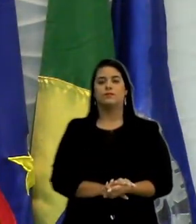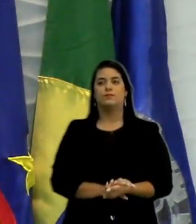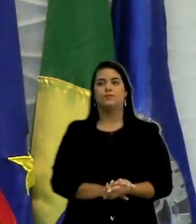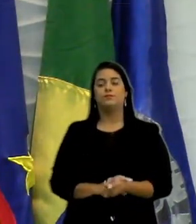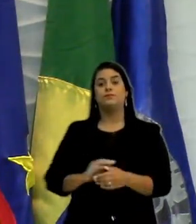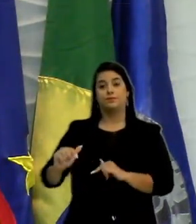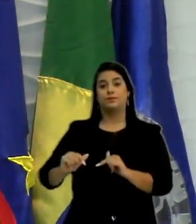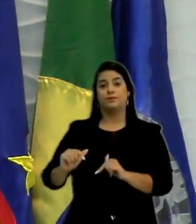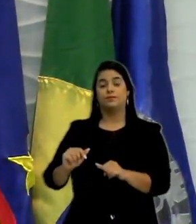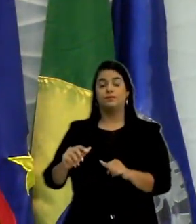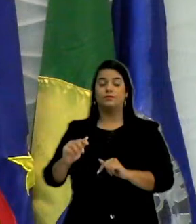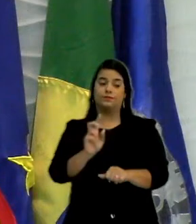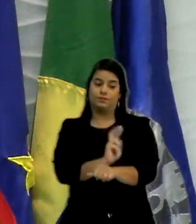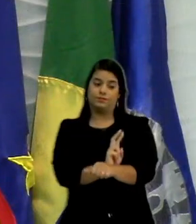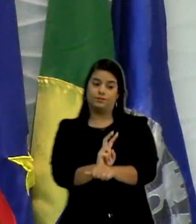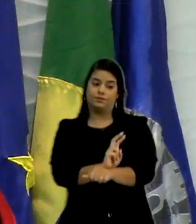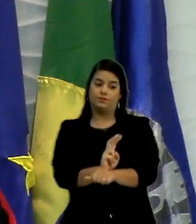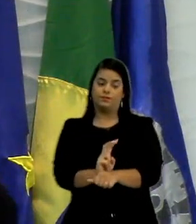Trabalha lá no Conselho Tutelar.